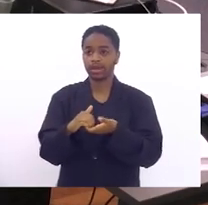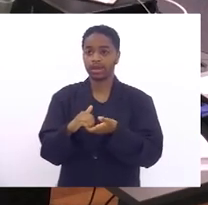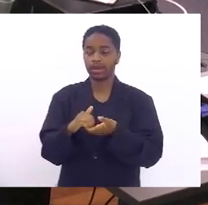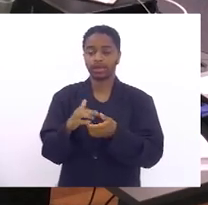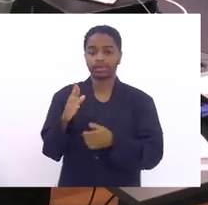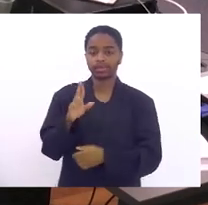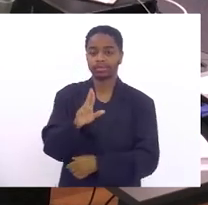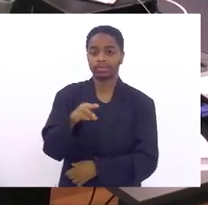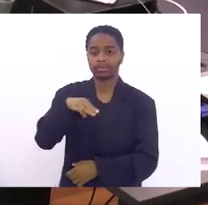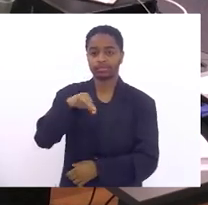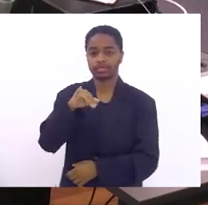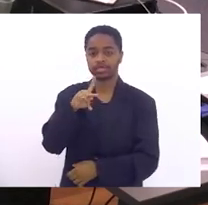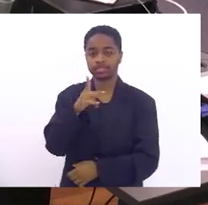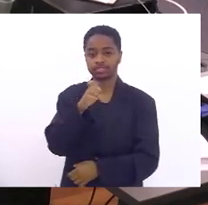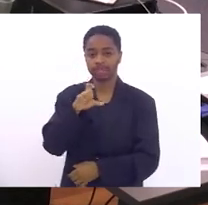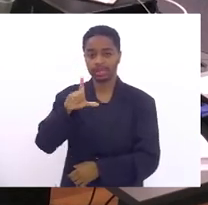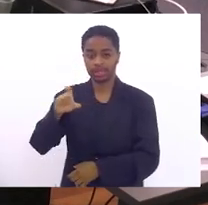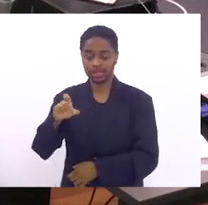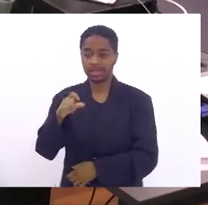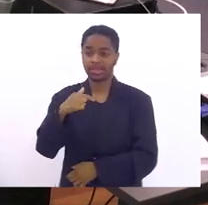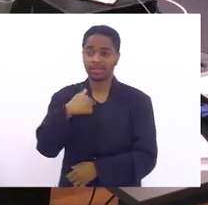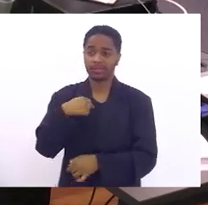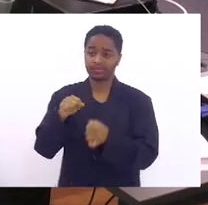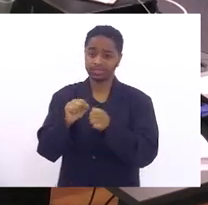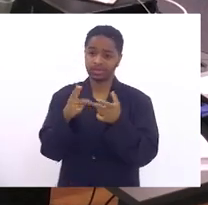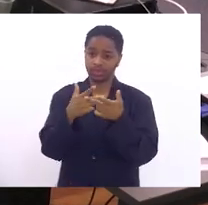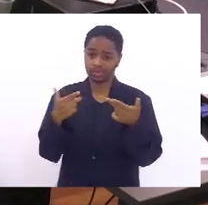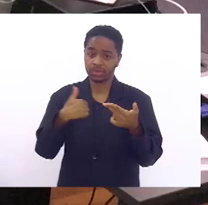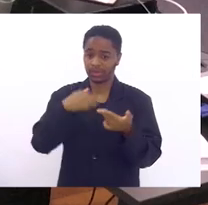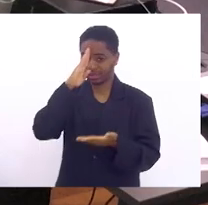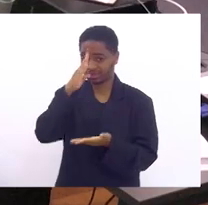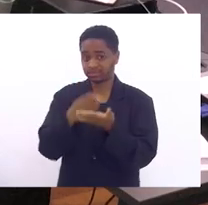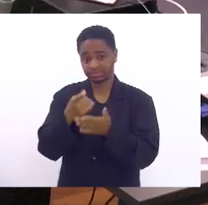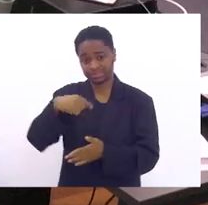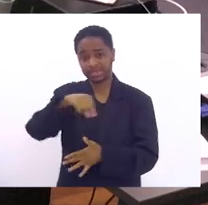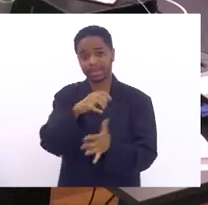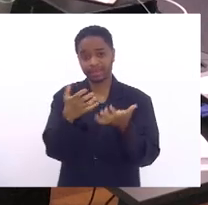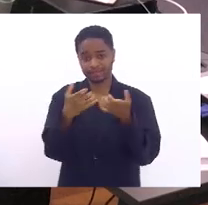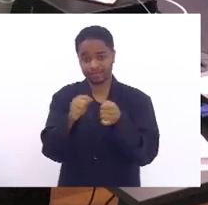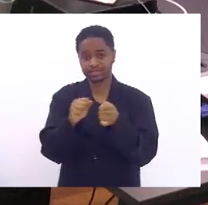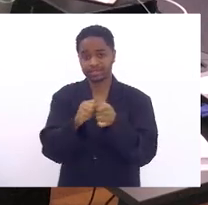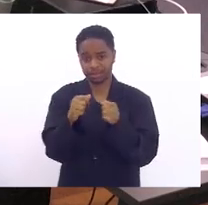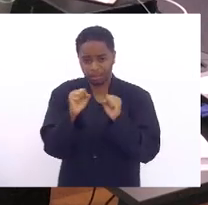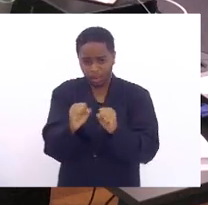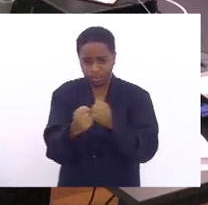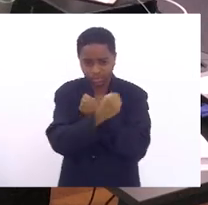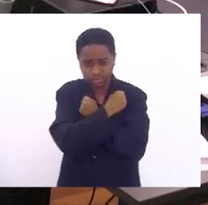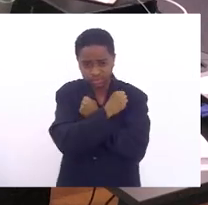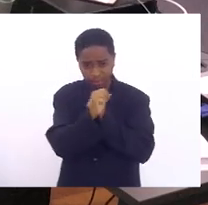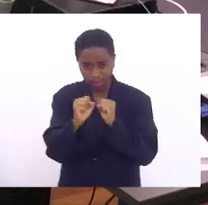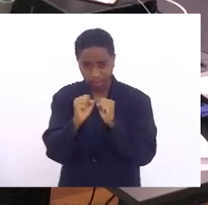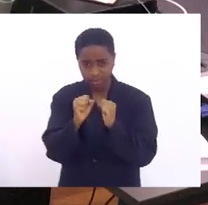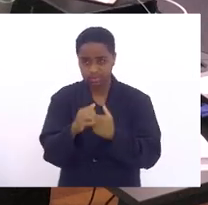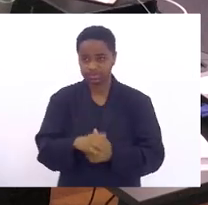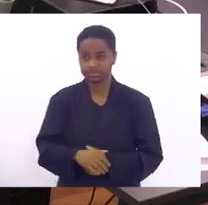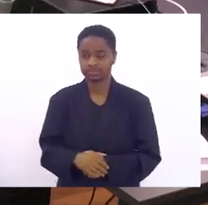quem eu vou fazer uma coisa que eu acho que todas nós aqui dessa mesa gostaríamos de fazer posso te dar um